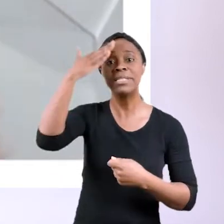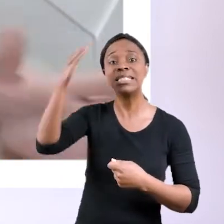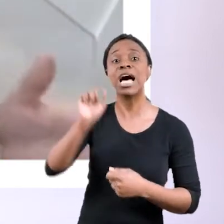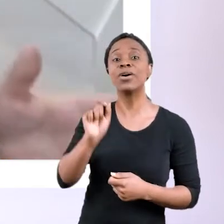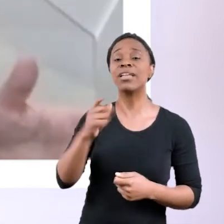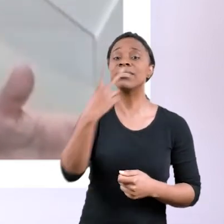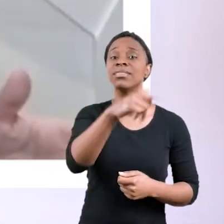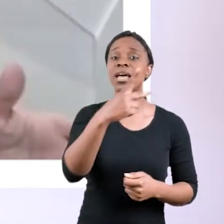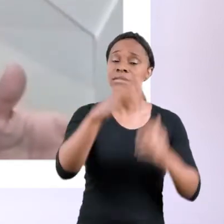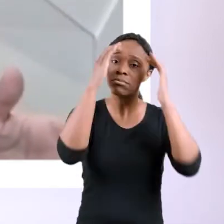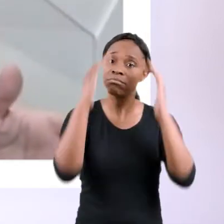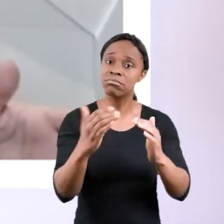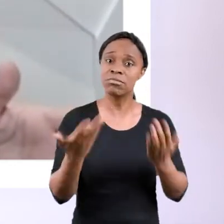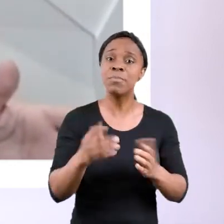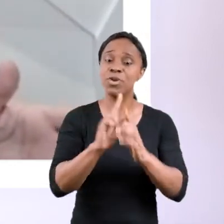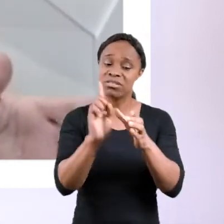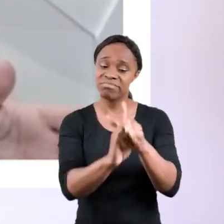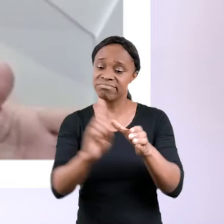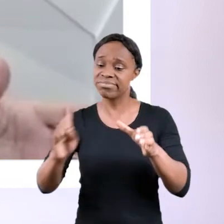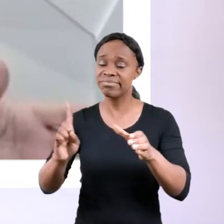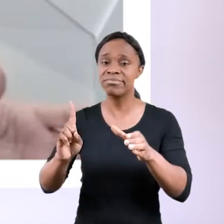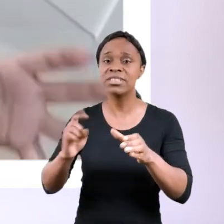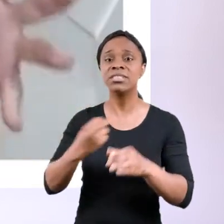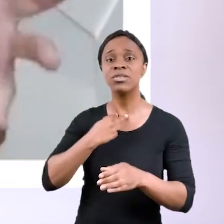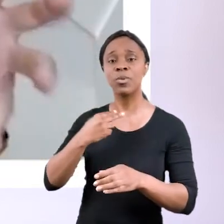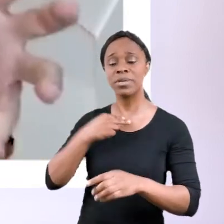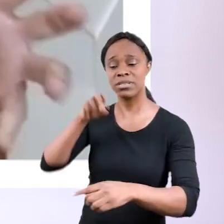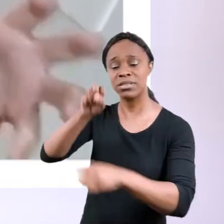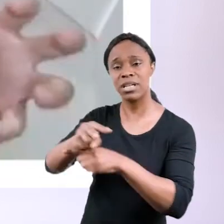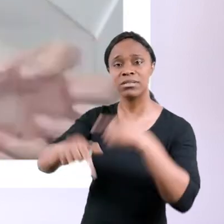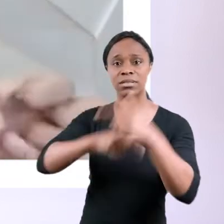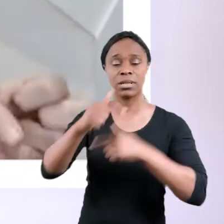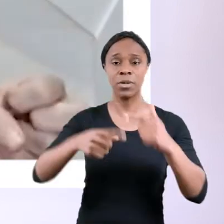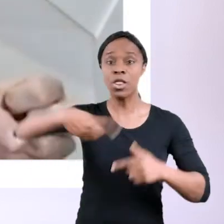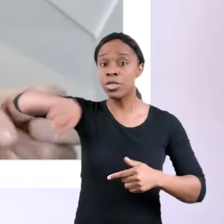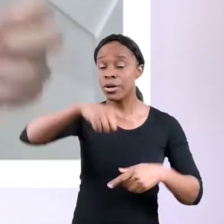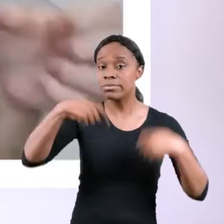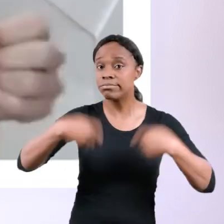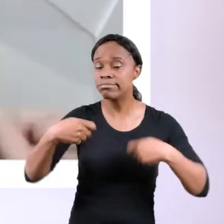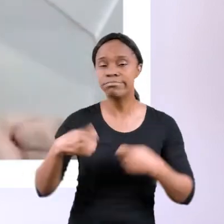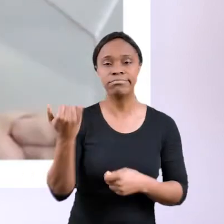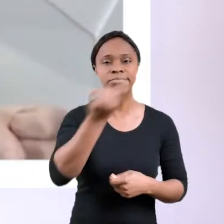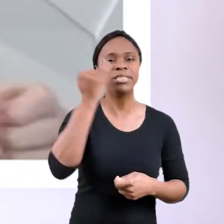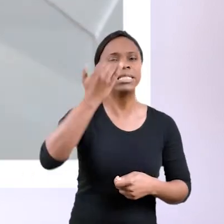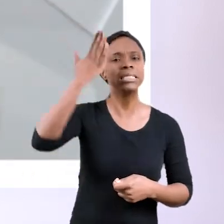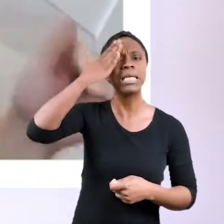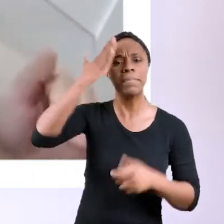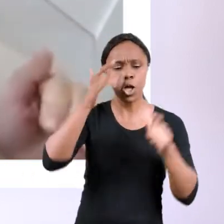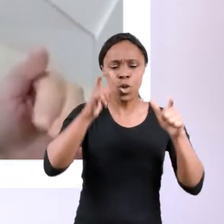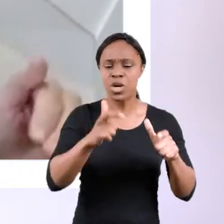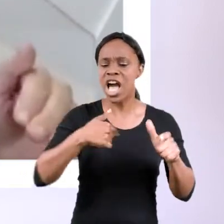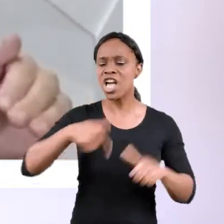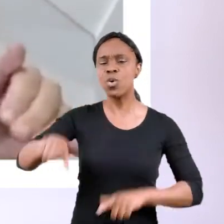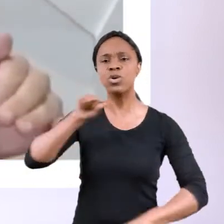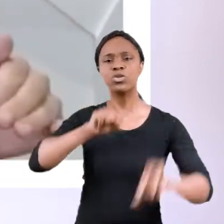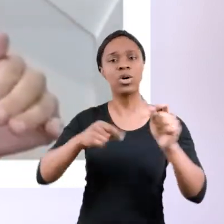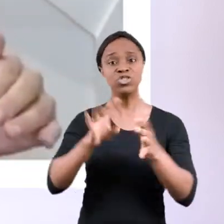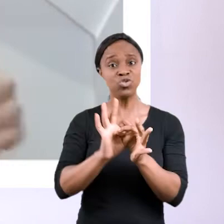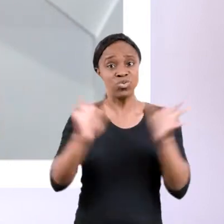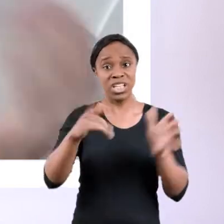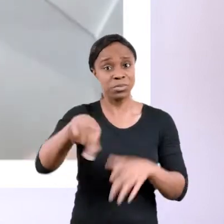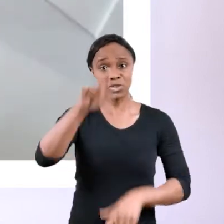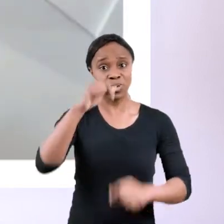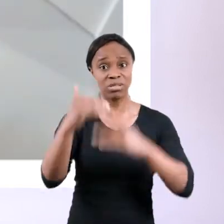É assim que a segregação ocupacional do trabalho funciona. Nós especificamos lugares para essas pessoas e não deixamos que elas